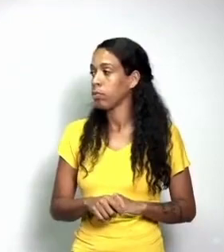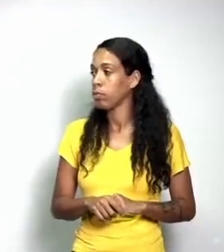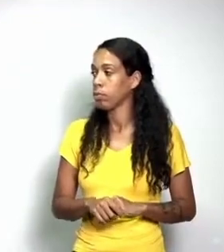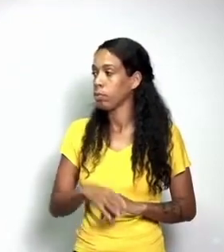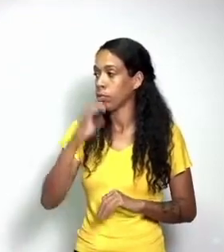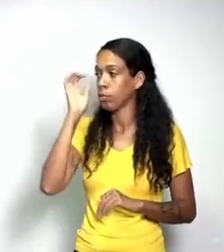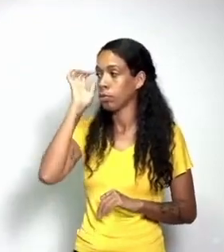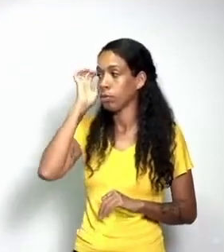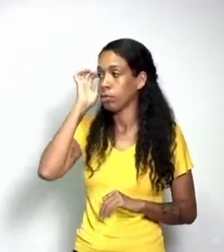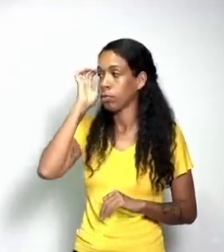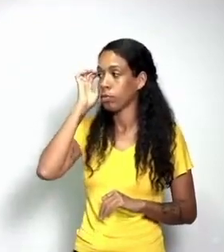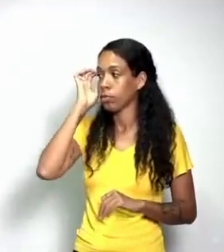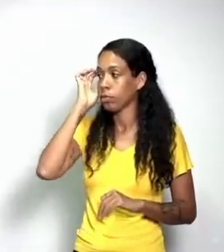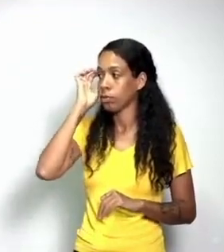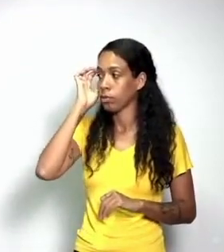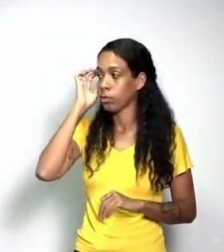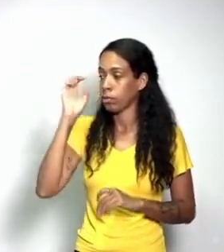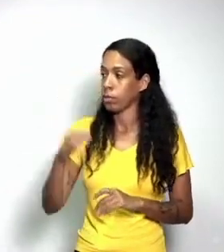É aqui.